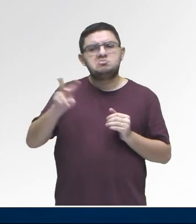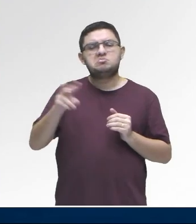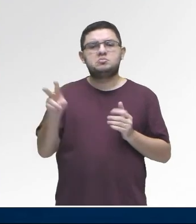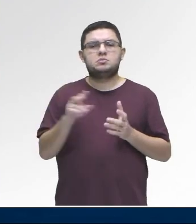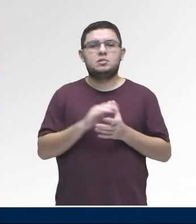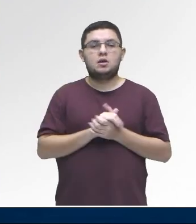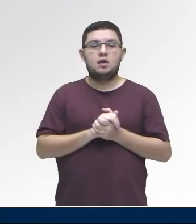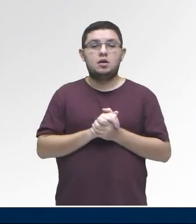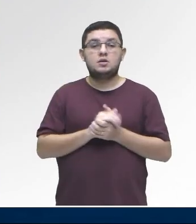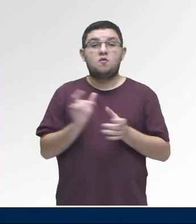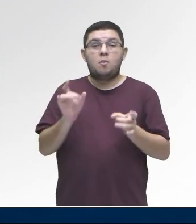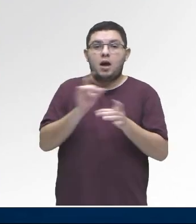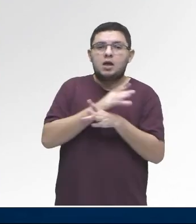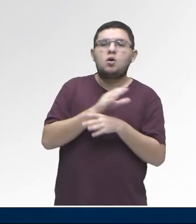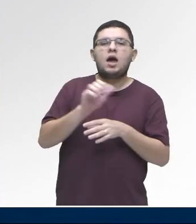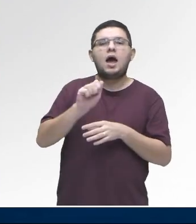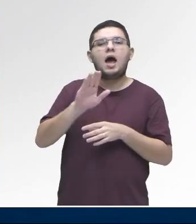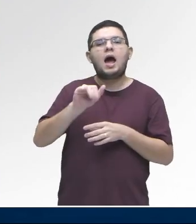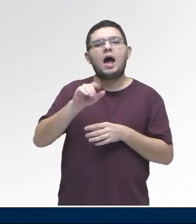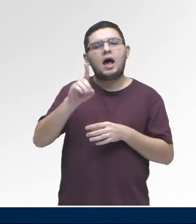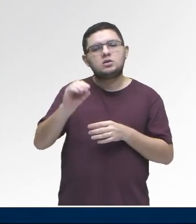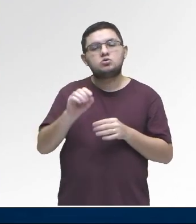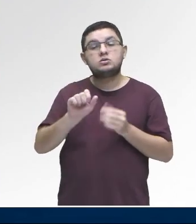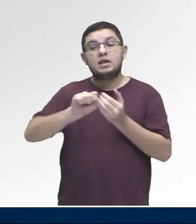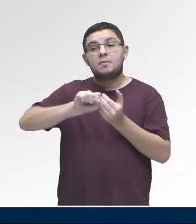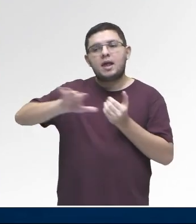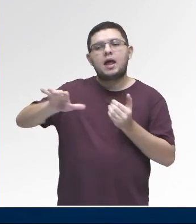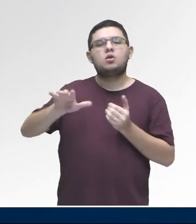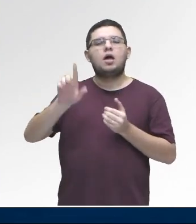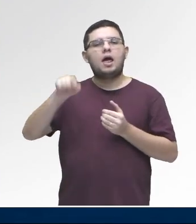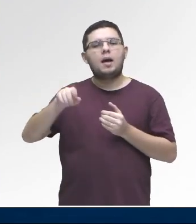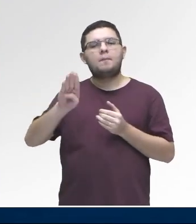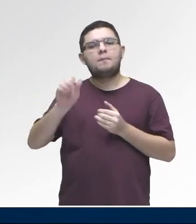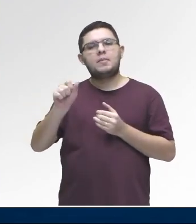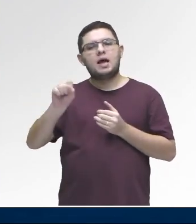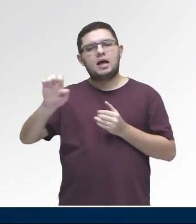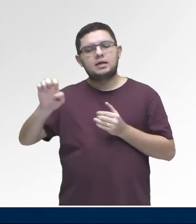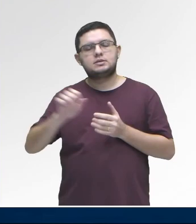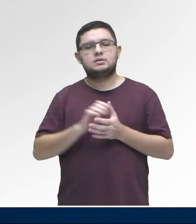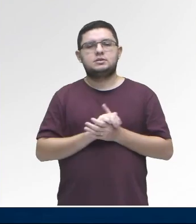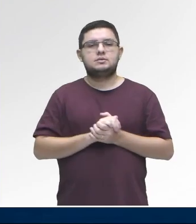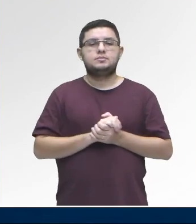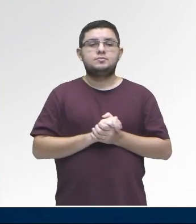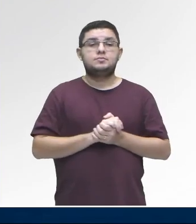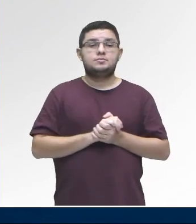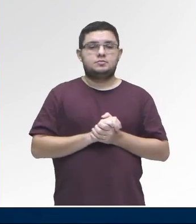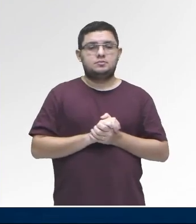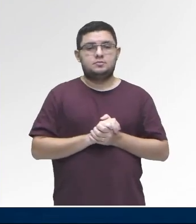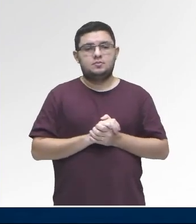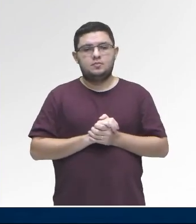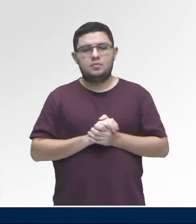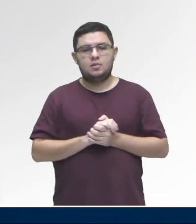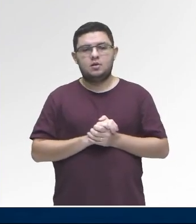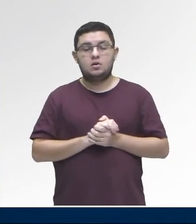é ácido, liberado é as bases. Então, você vai pegar as